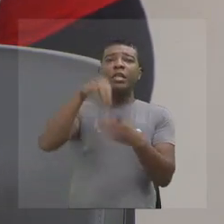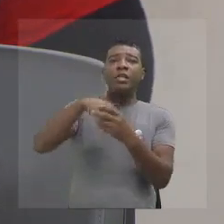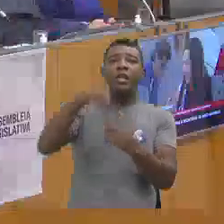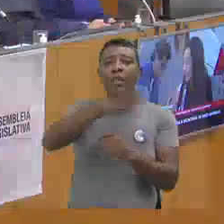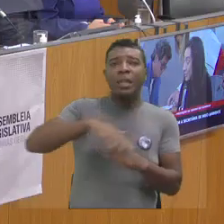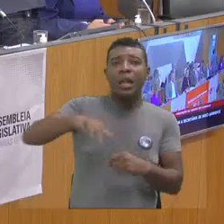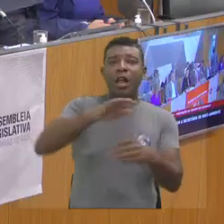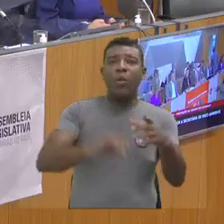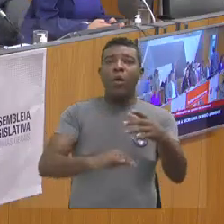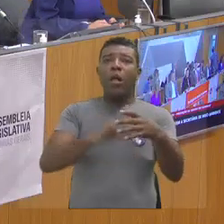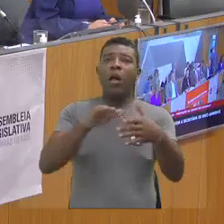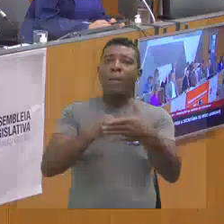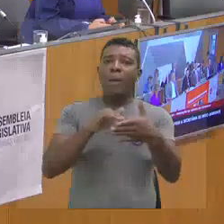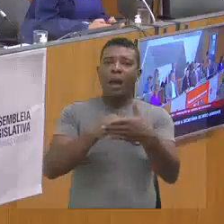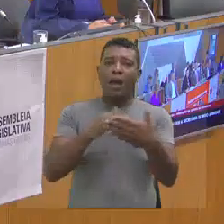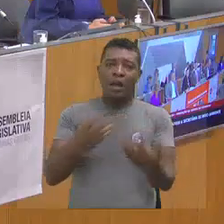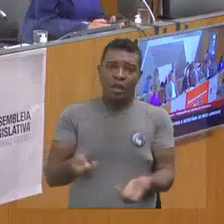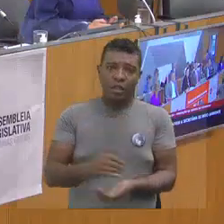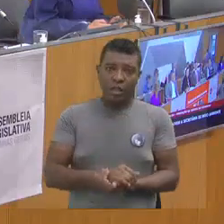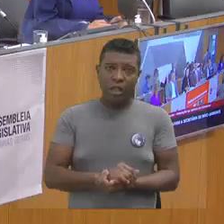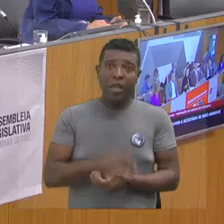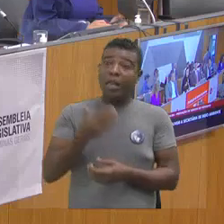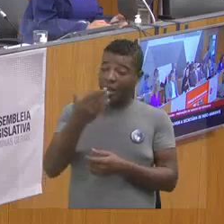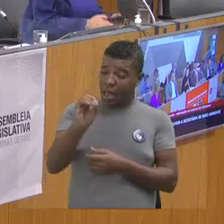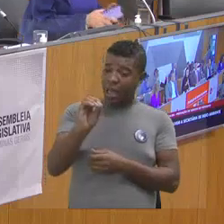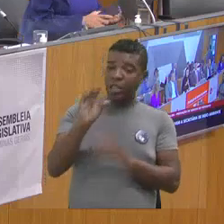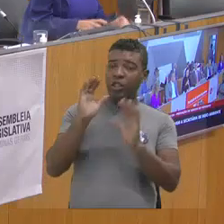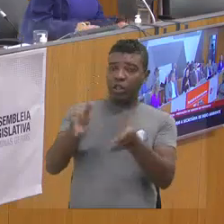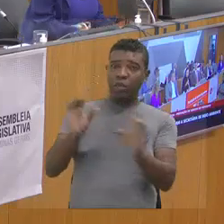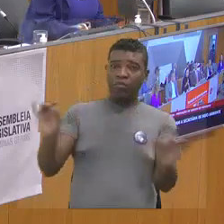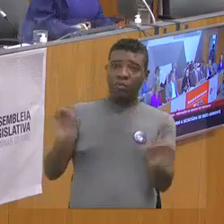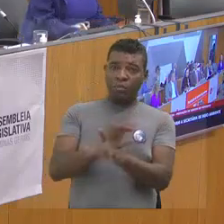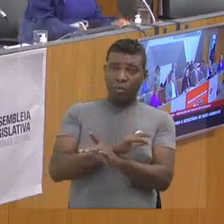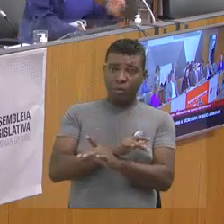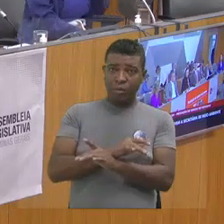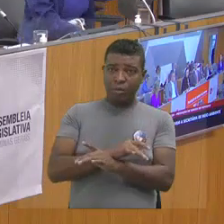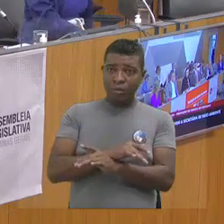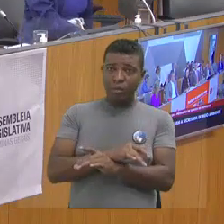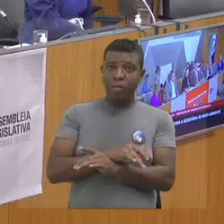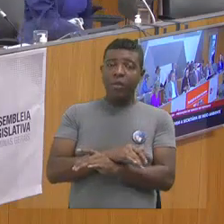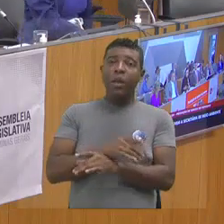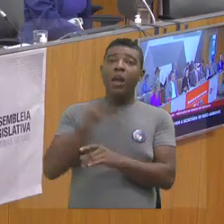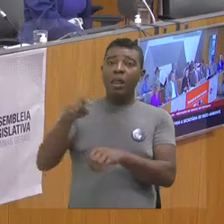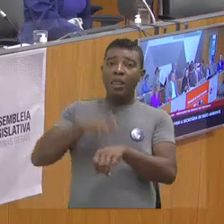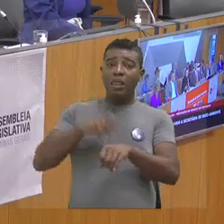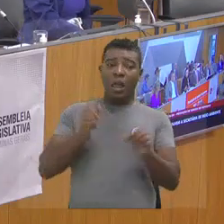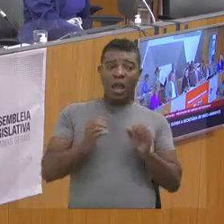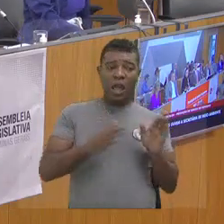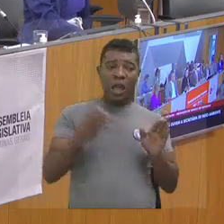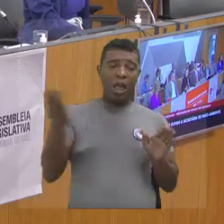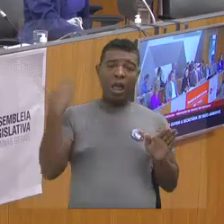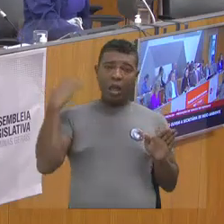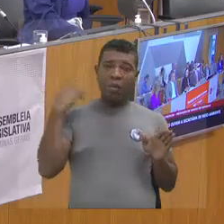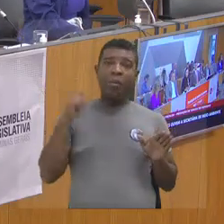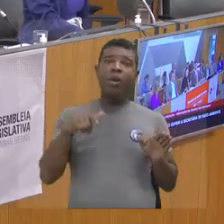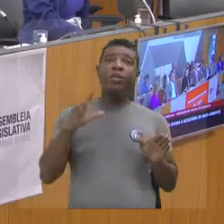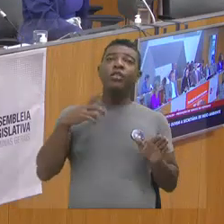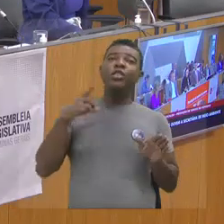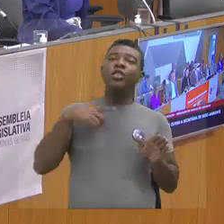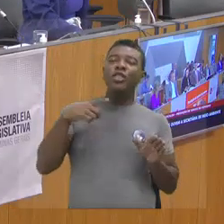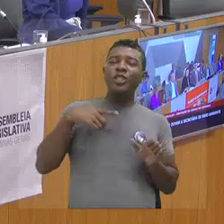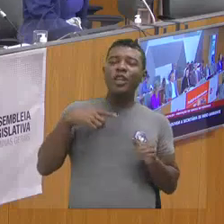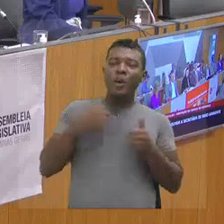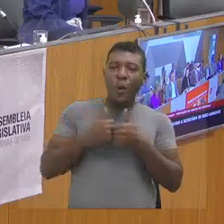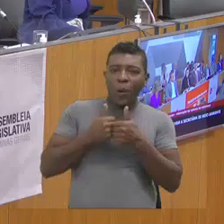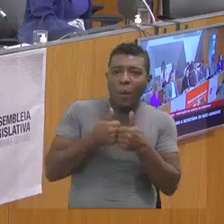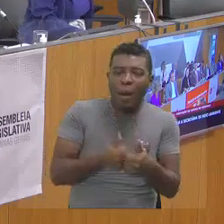de Minas Gerais 10 foram finalizadas e naquele momento deputada e a gente tinha já um acompanhamento com